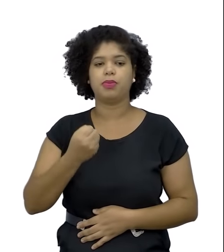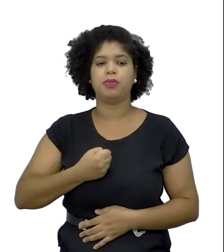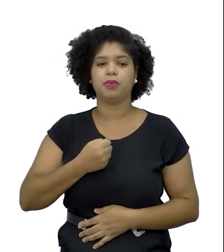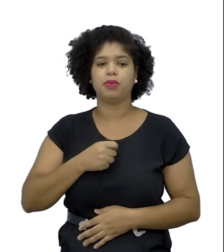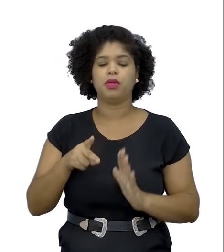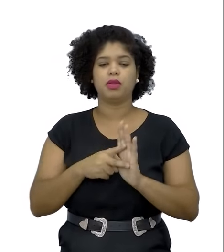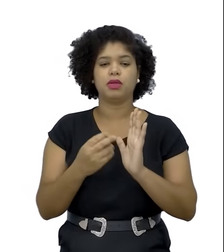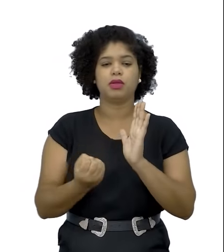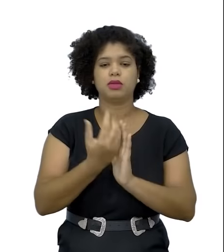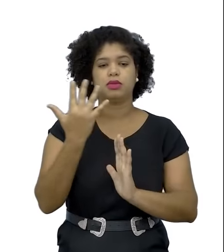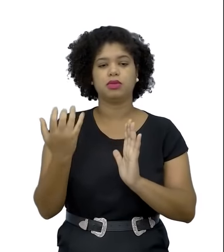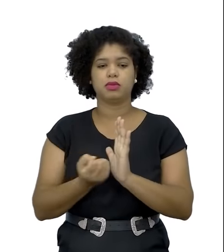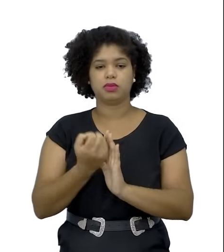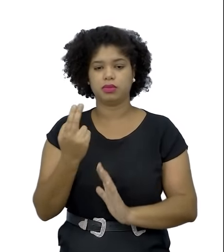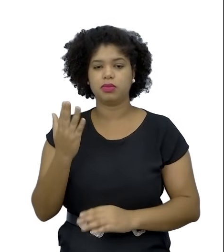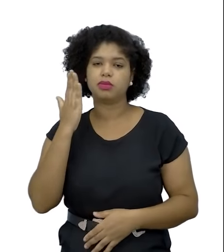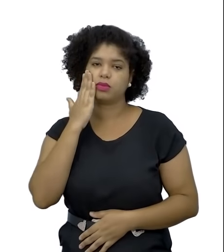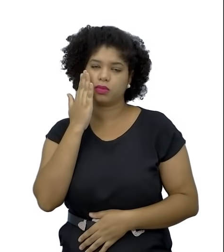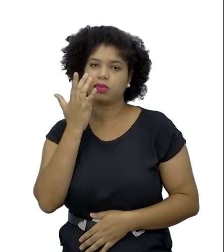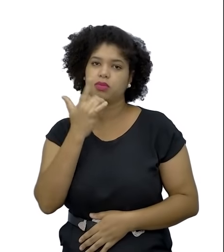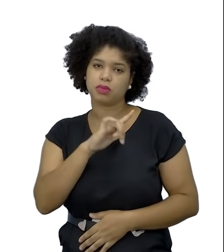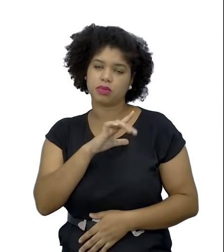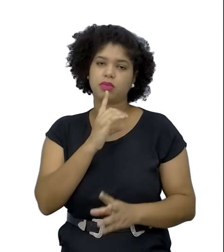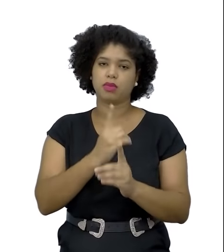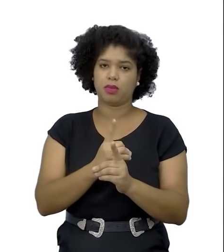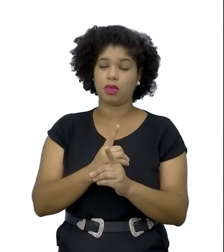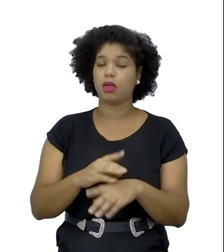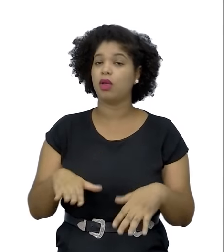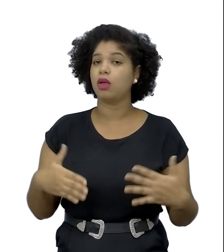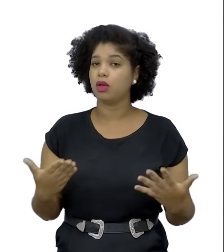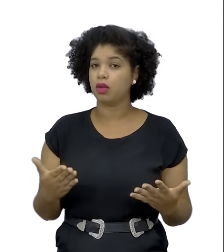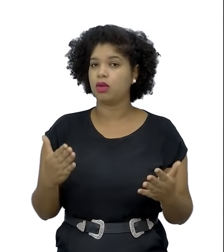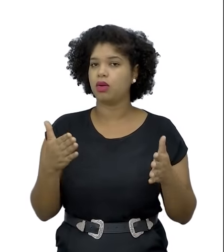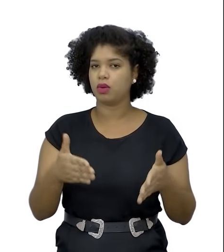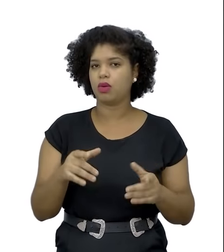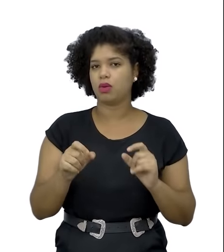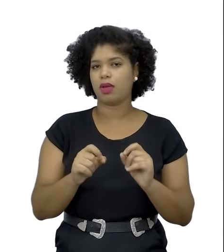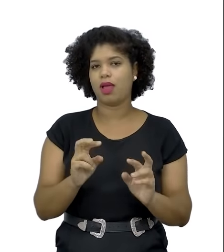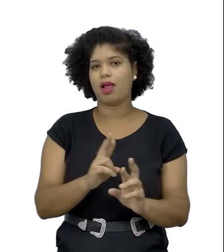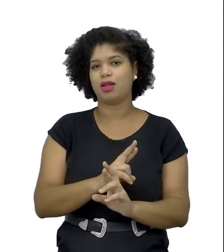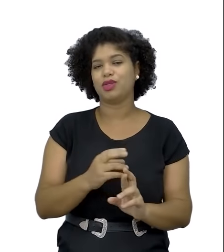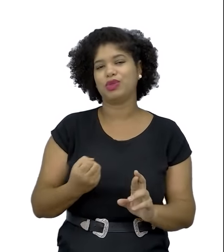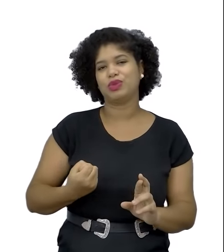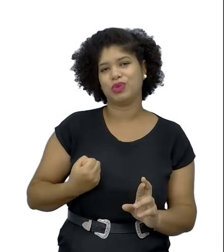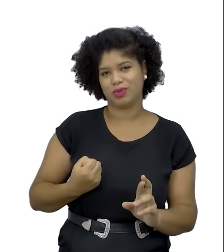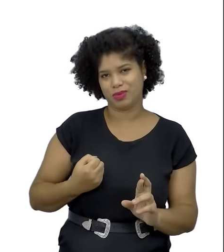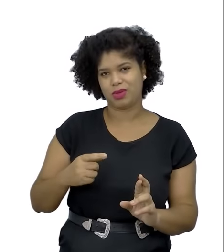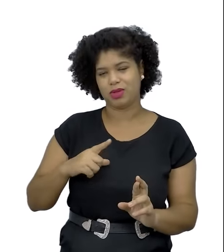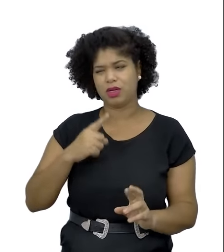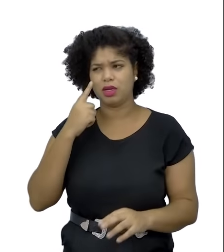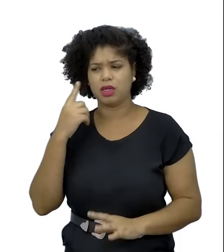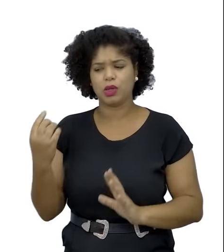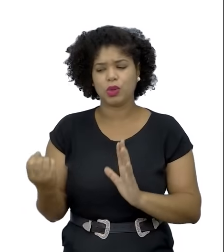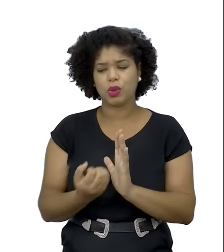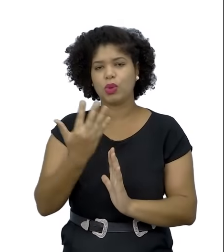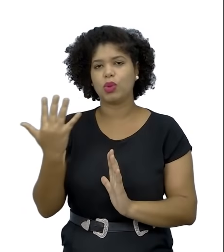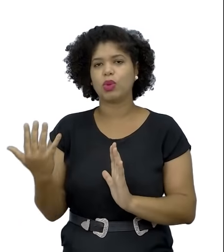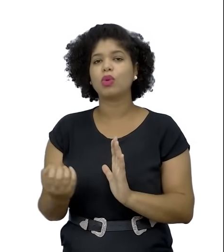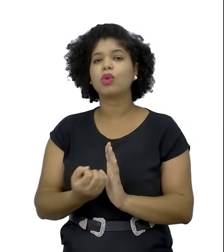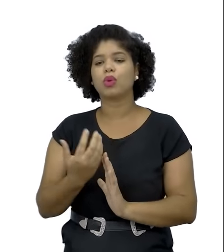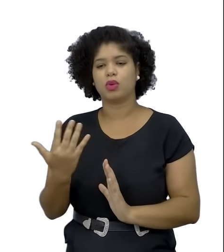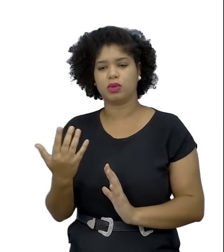de quantidade. Portanto, o trabalho tem como foco as relações numéricas envolvendo a quantificação